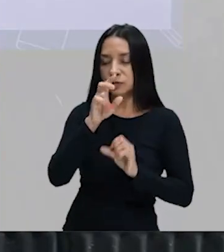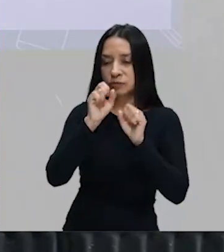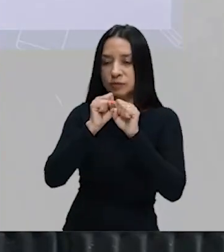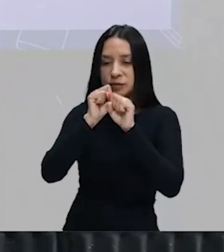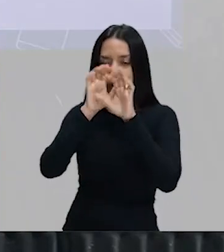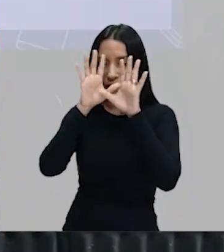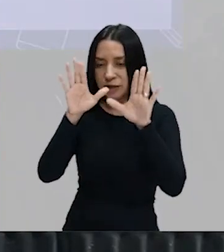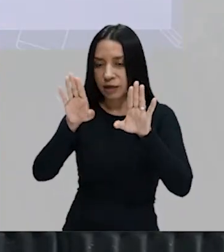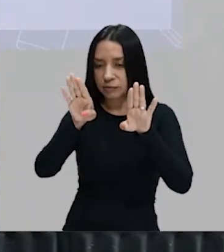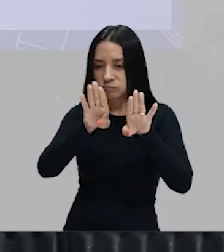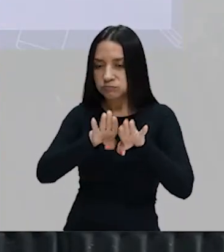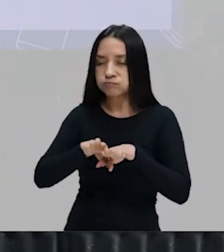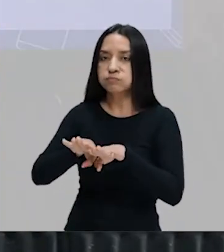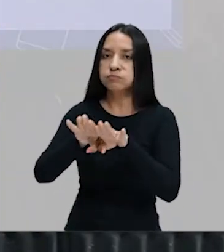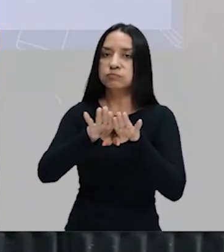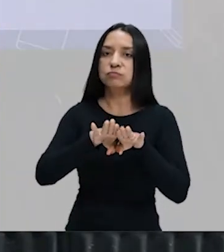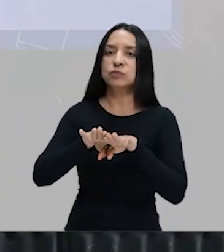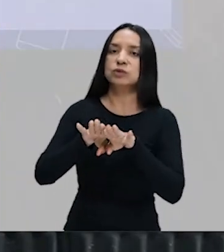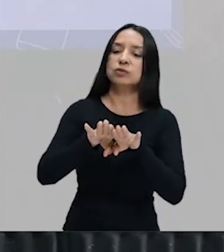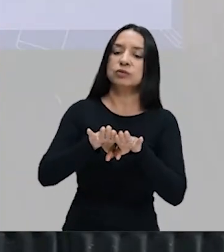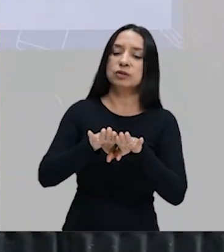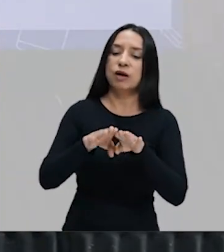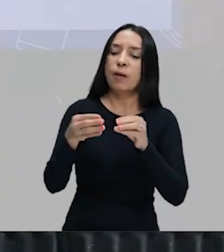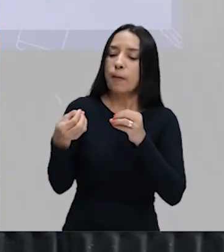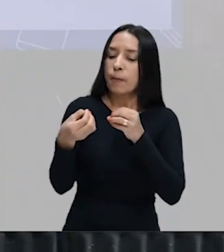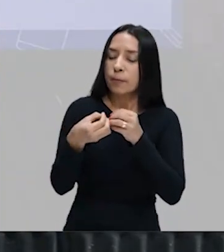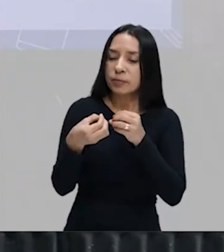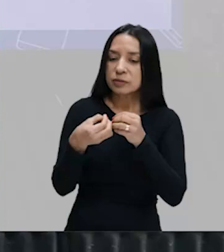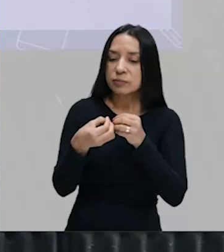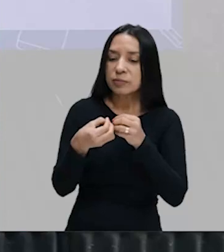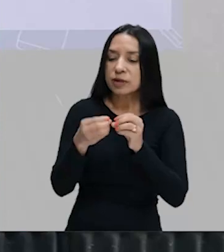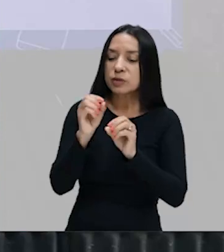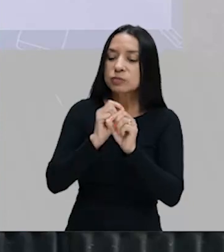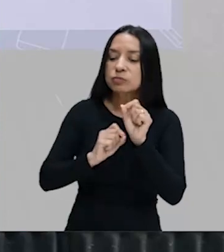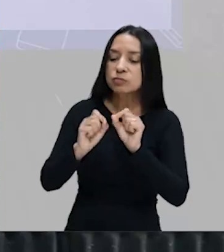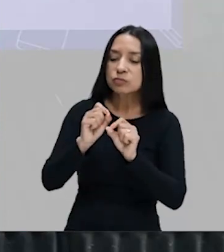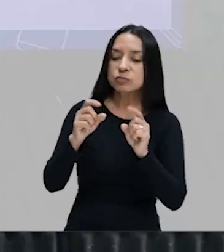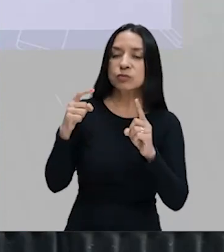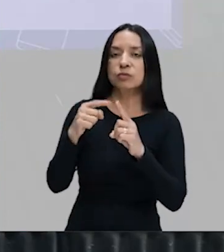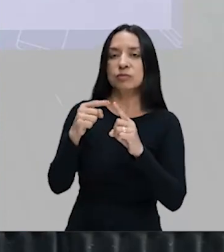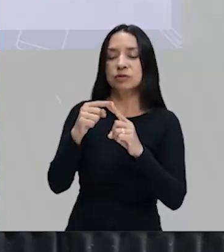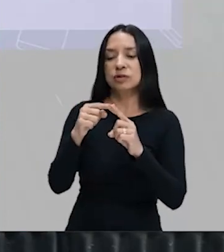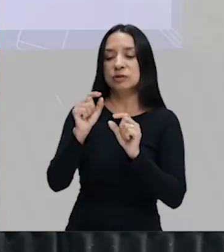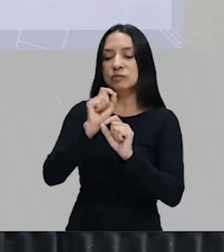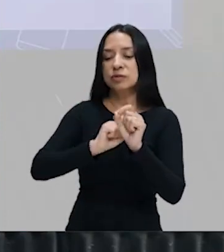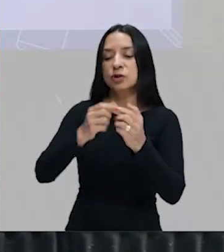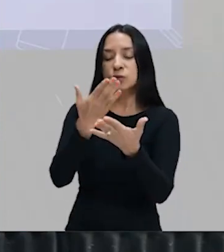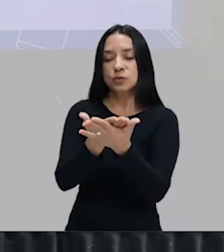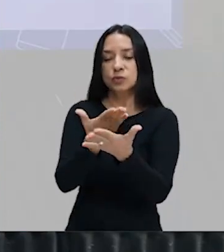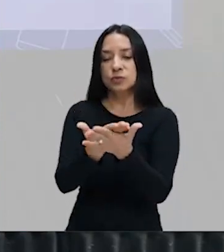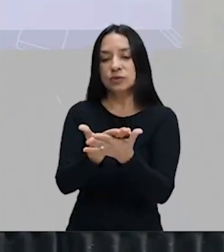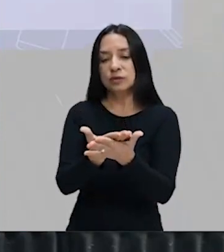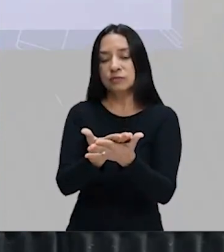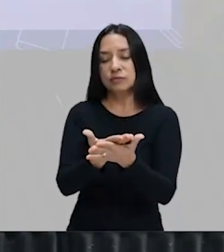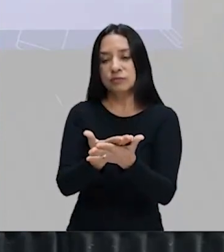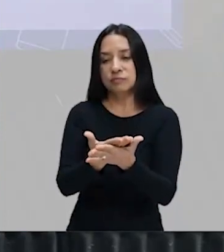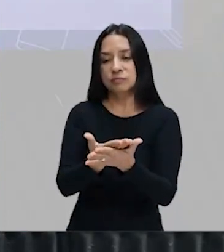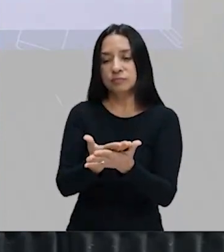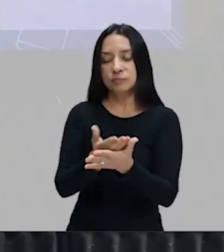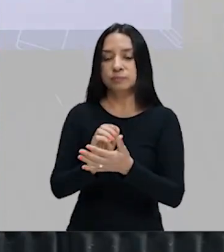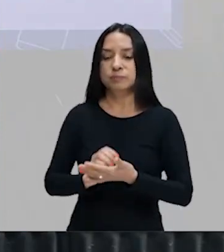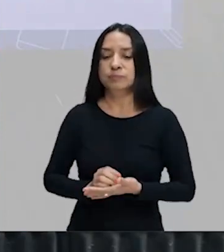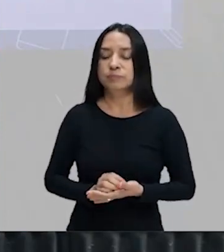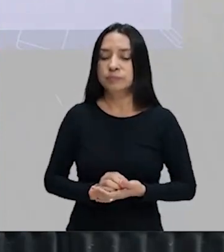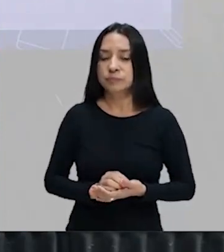claro, harmoniosa, ou está mais perto daquele objeto que eles estudavam necessariamente,